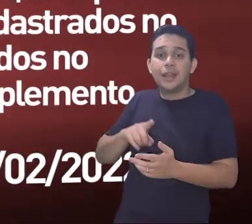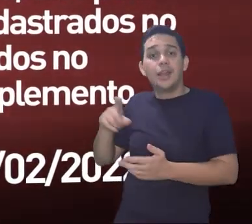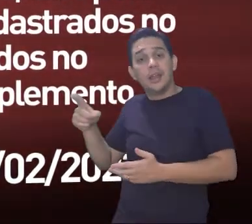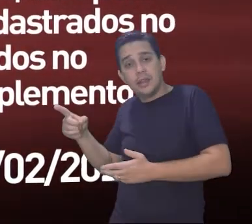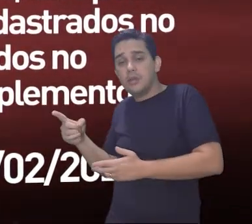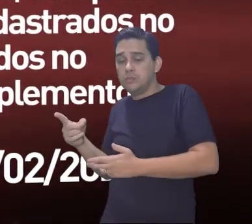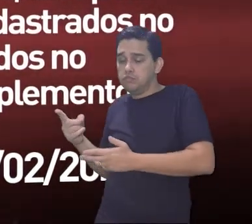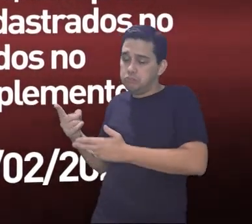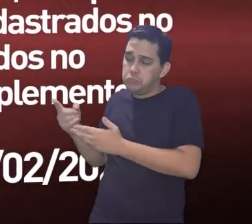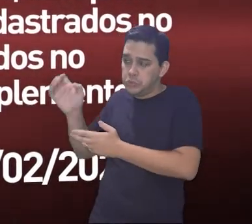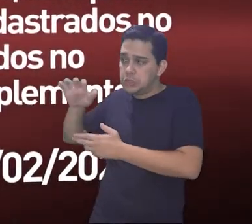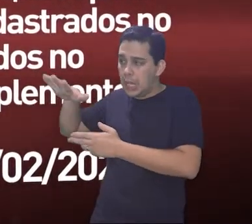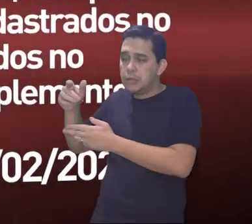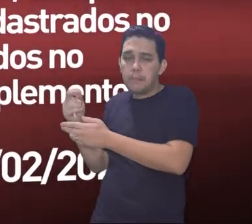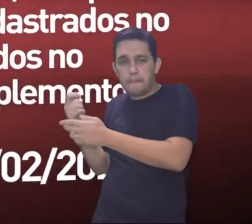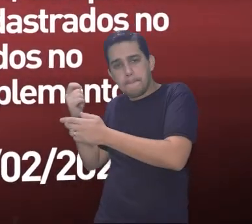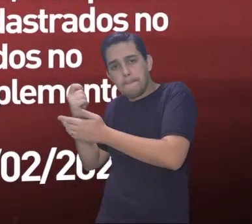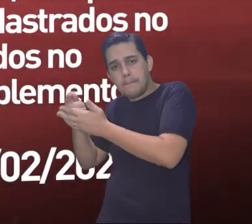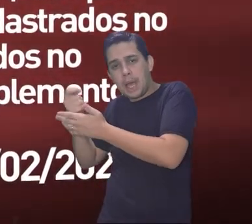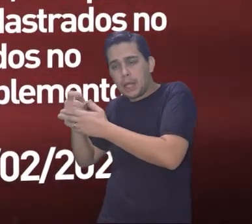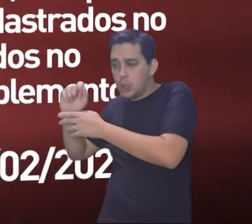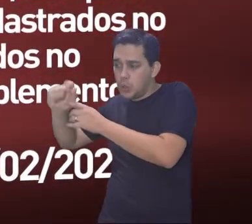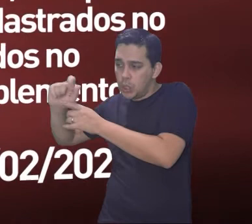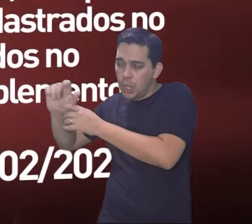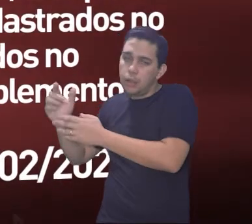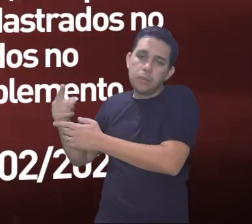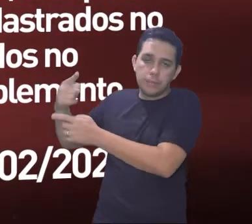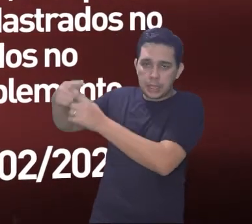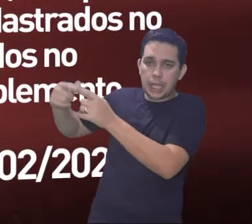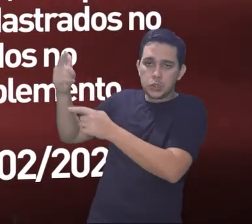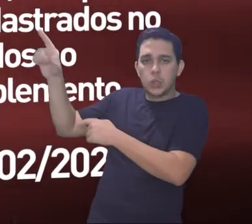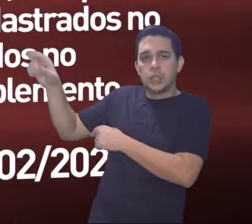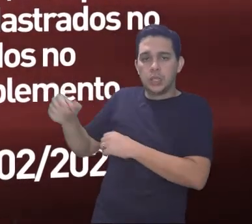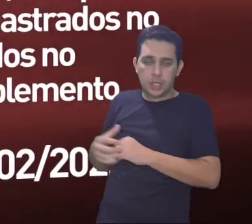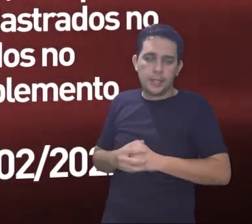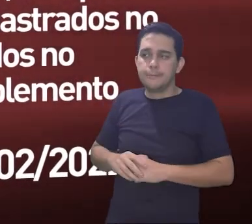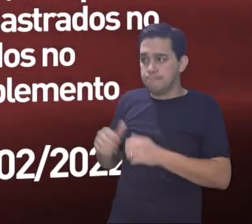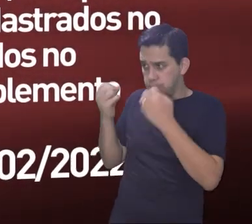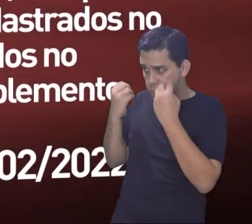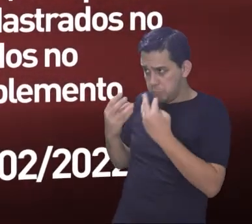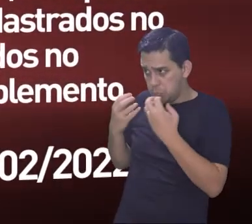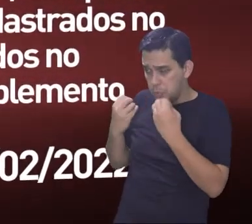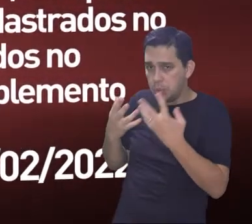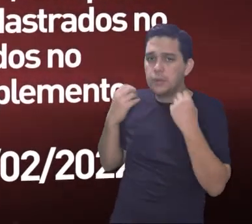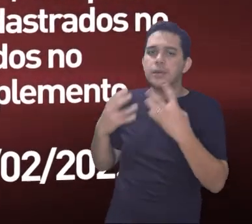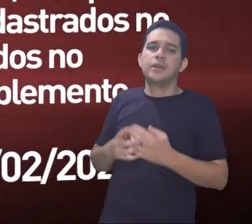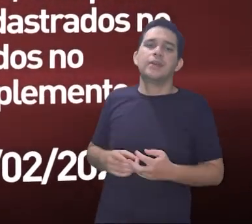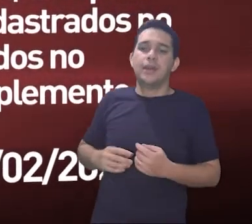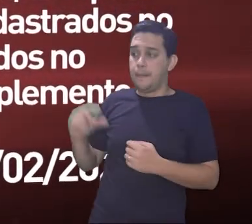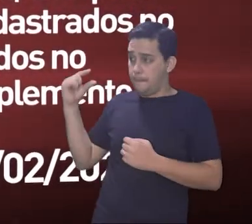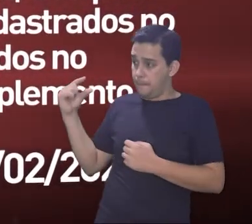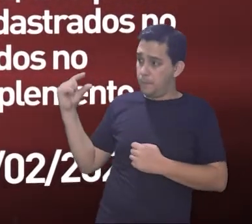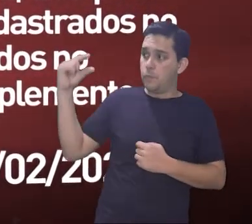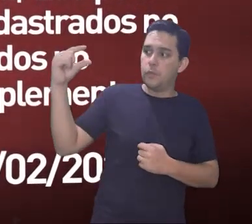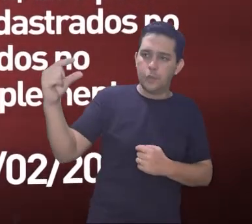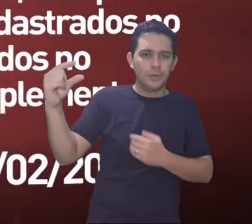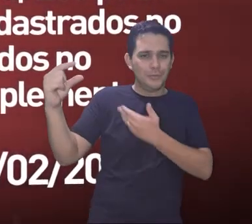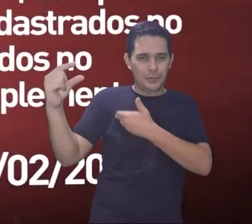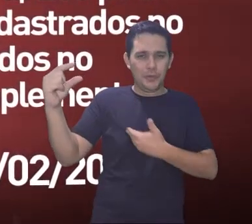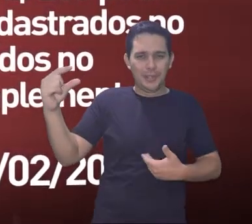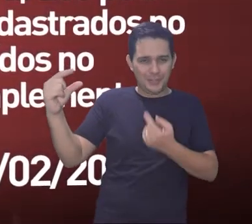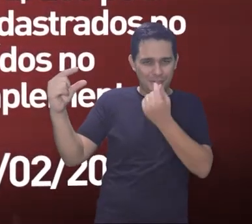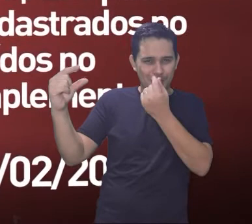bom, porque aumentou o poder, a capacidade financeira das pessoas para alugar um